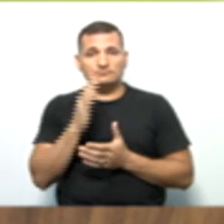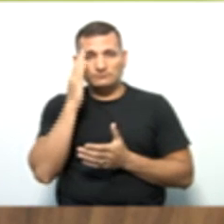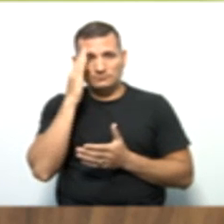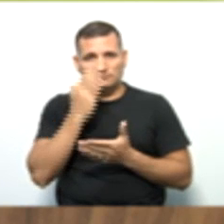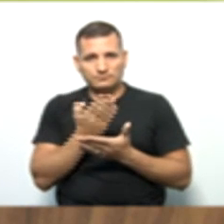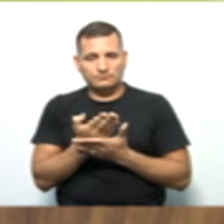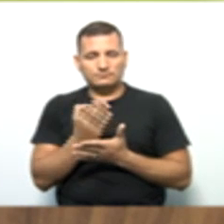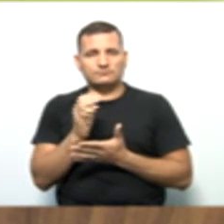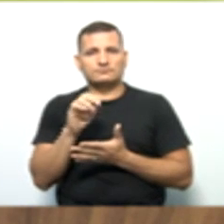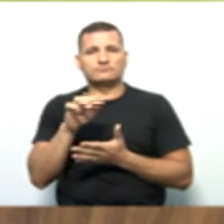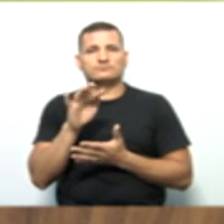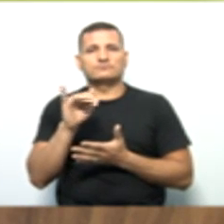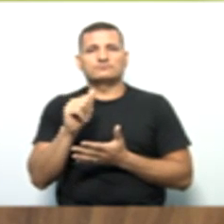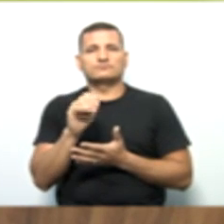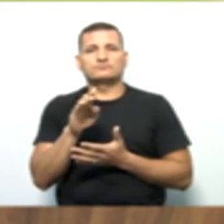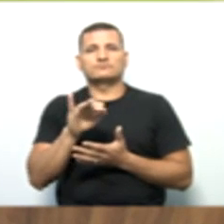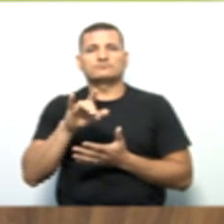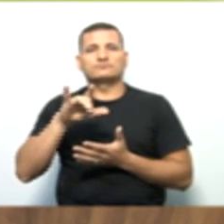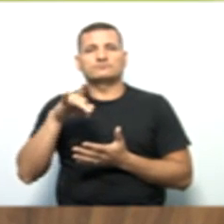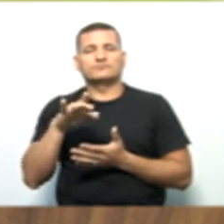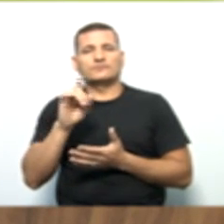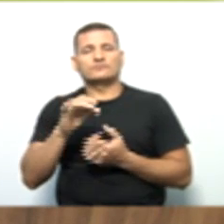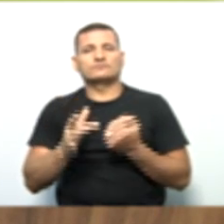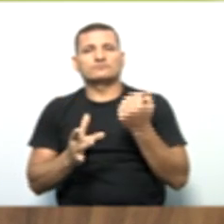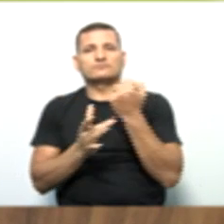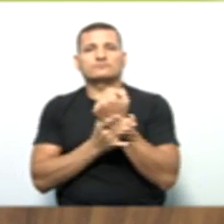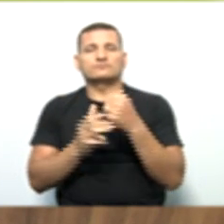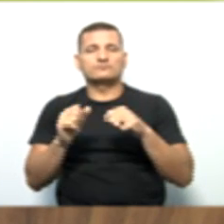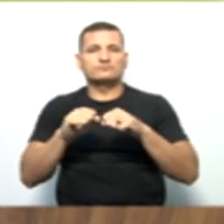Confiabilidade, trata da segurança do sistema.